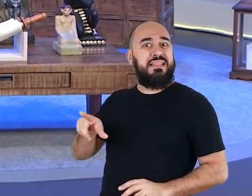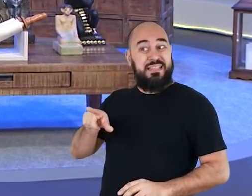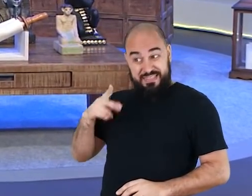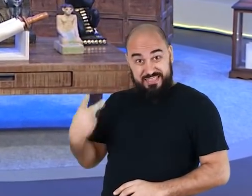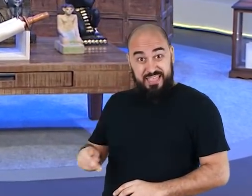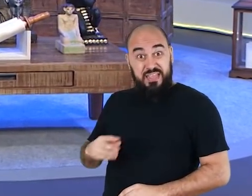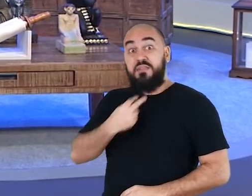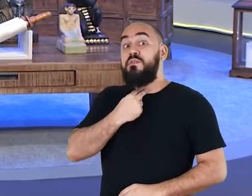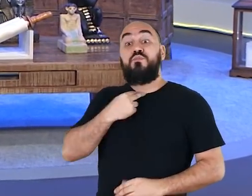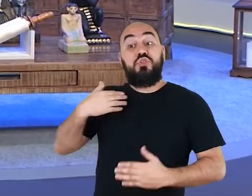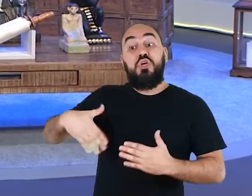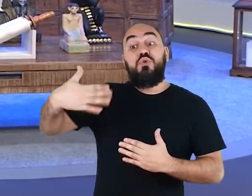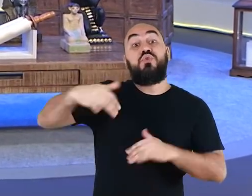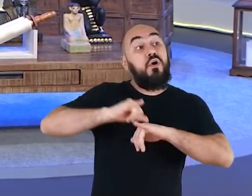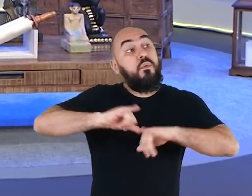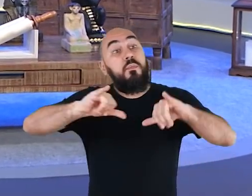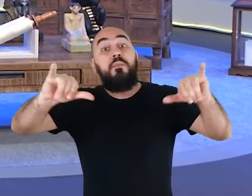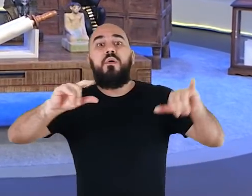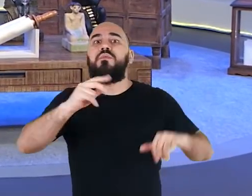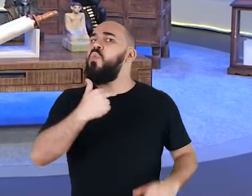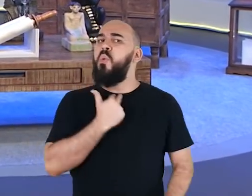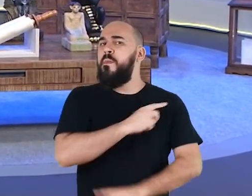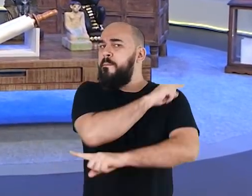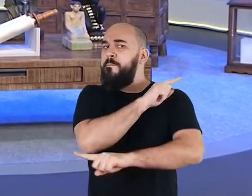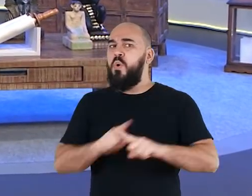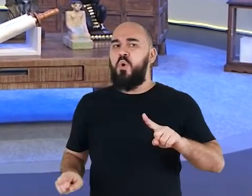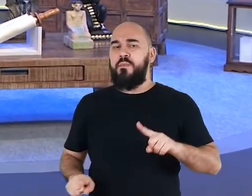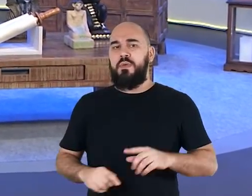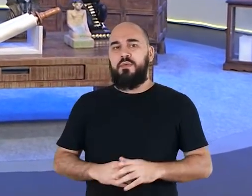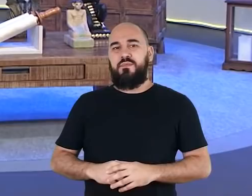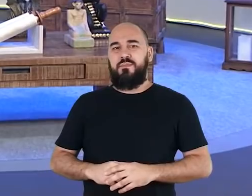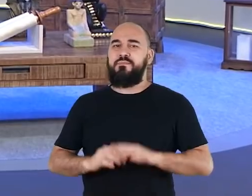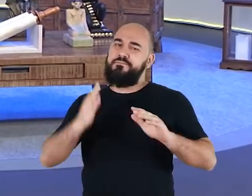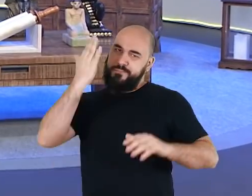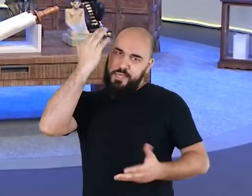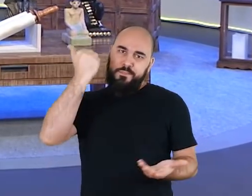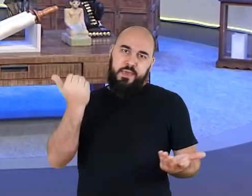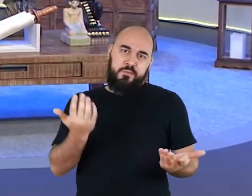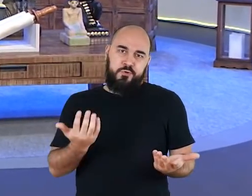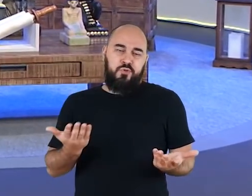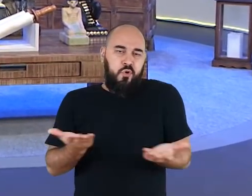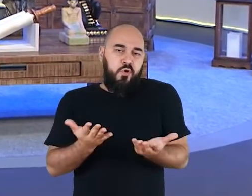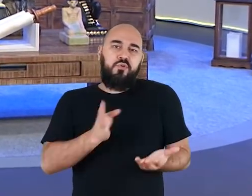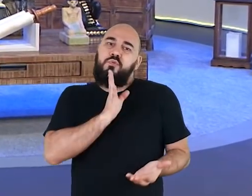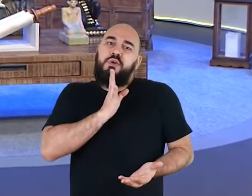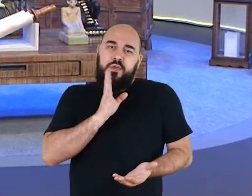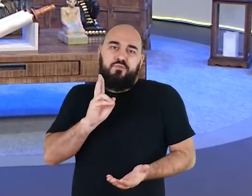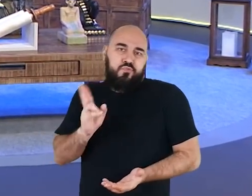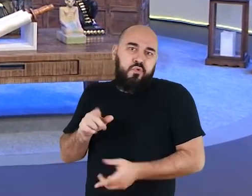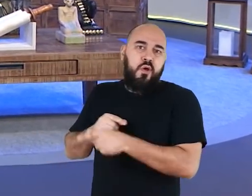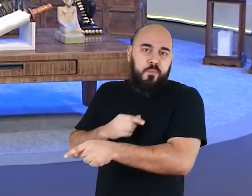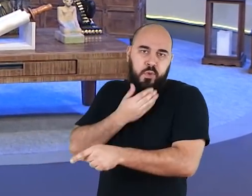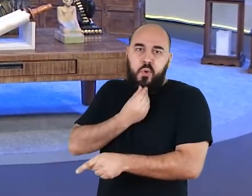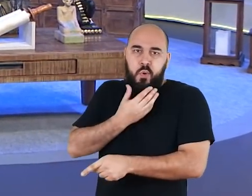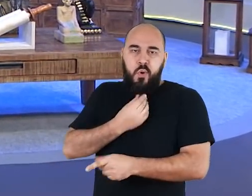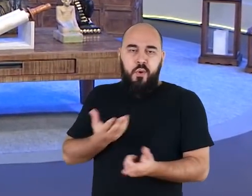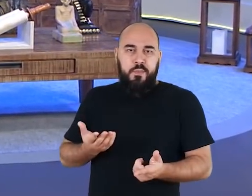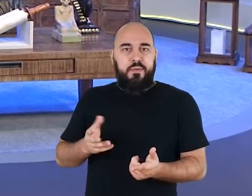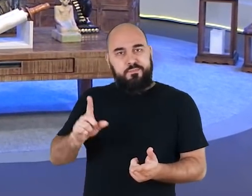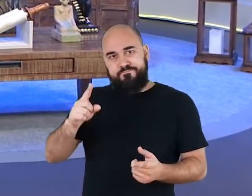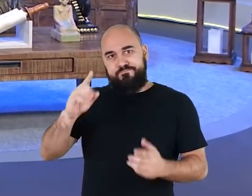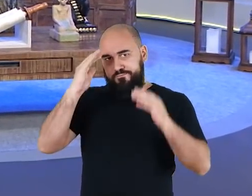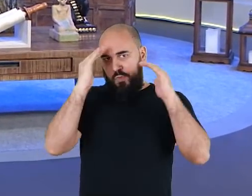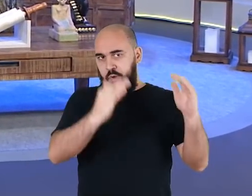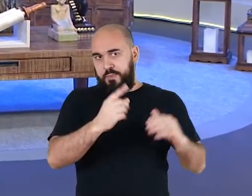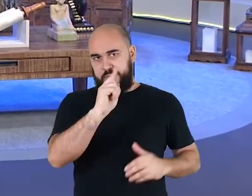para as gerações seguintes. Uma ordem que, é claro, não foi obedecida, senão eu não estaria aqui contando o nome daquele que destruiu